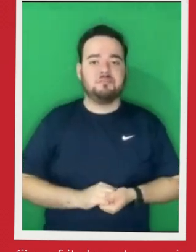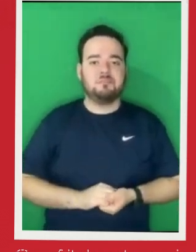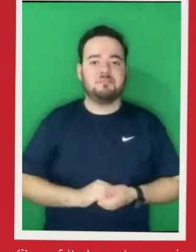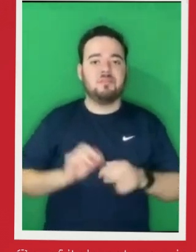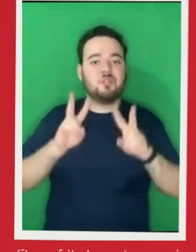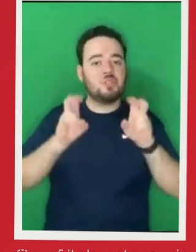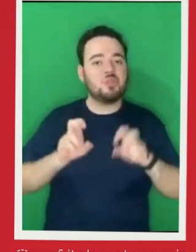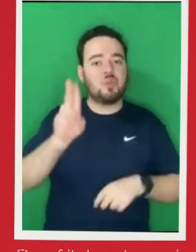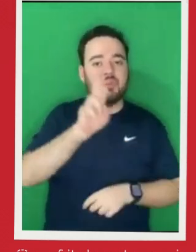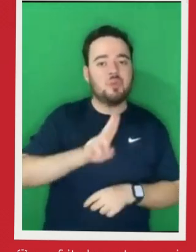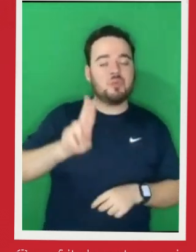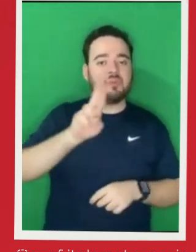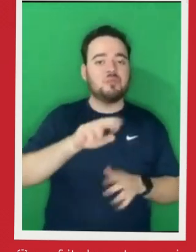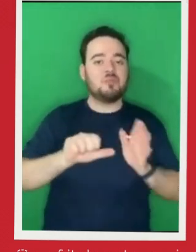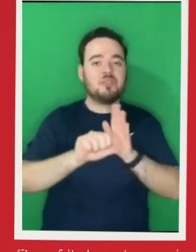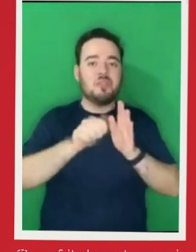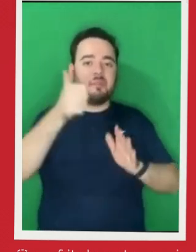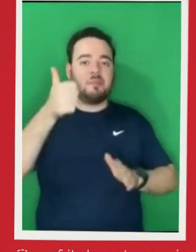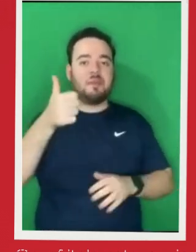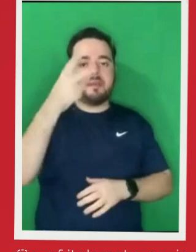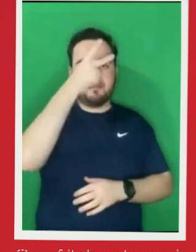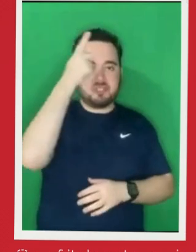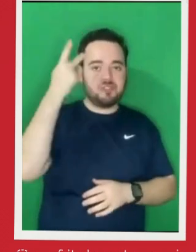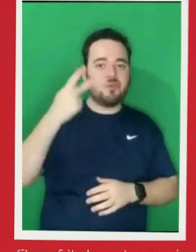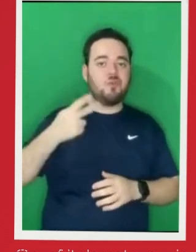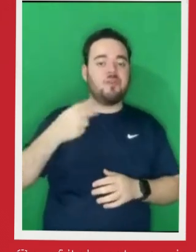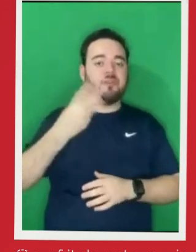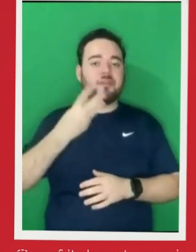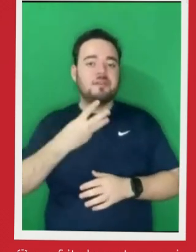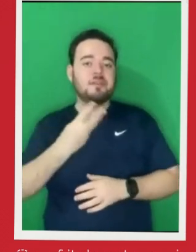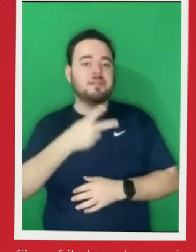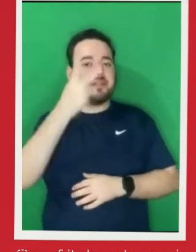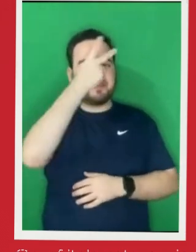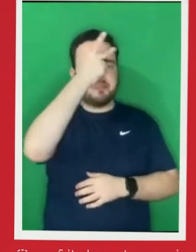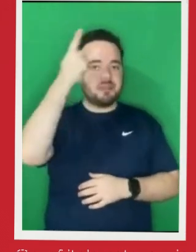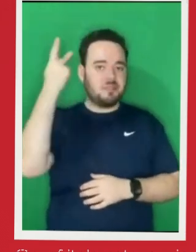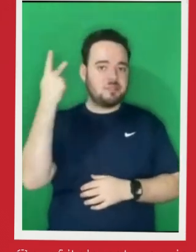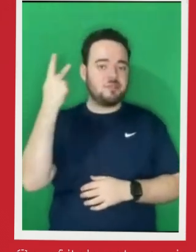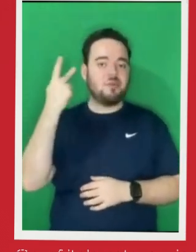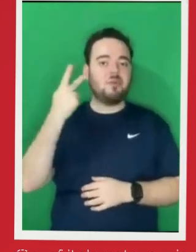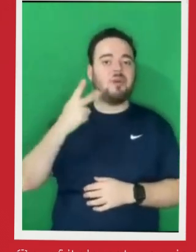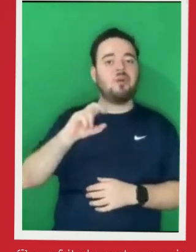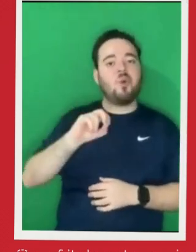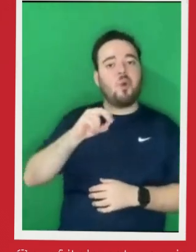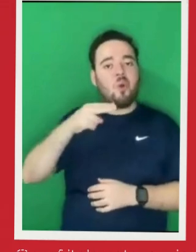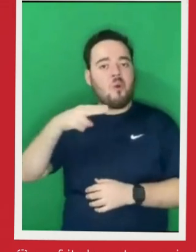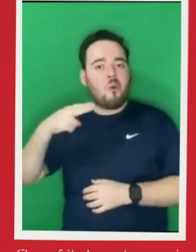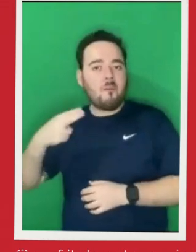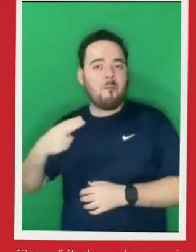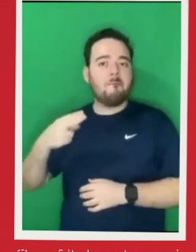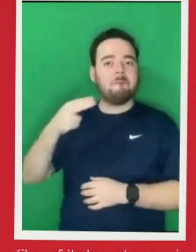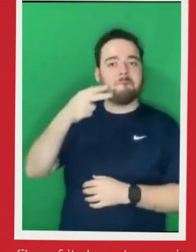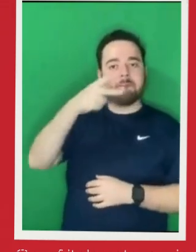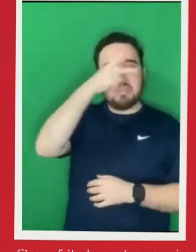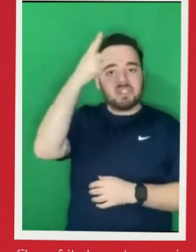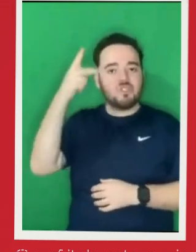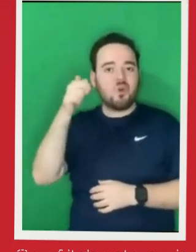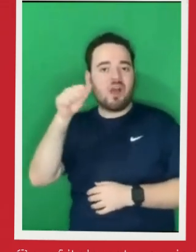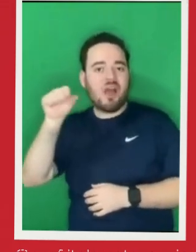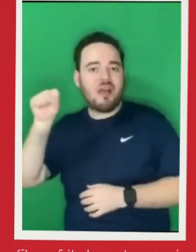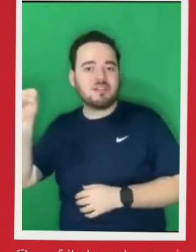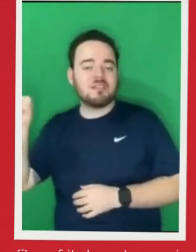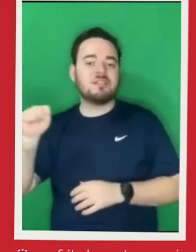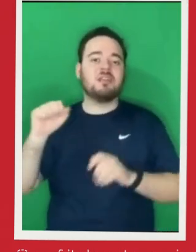Sobre o uso da primeira pessoa, da terceira pessoa, né, do singular ou da primeira pessoa do plural, ou mesmo